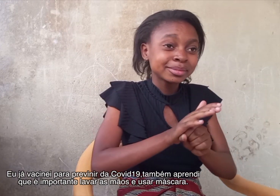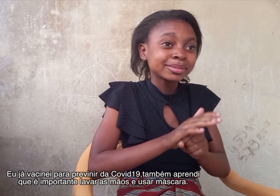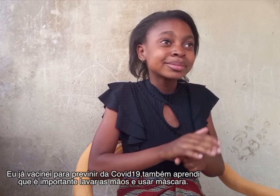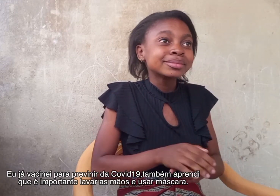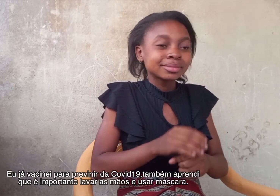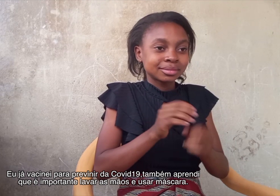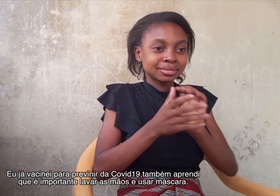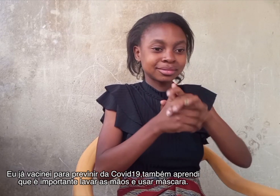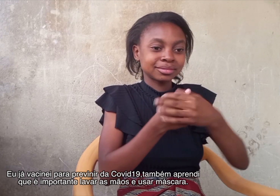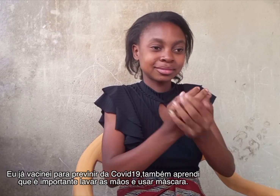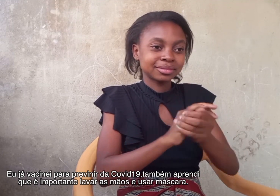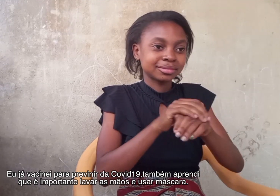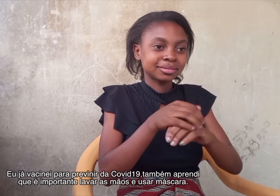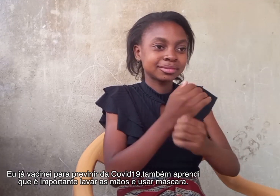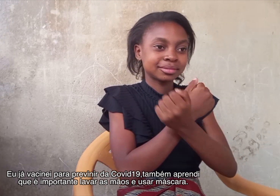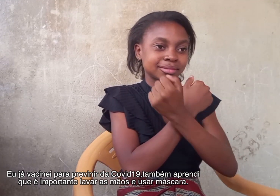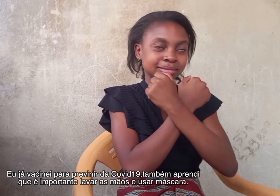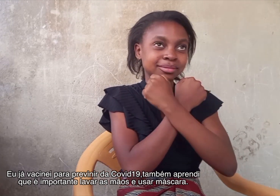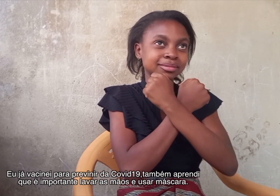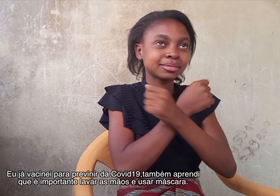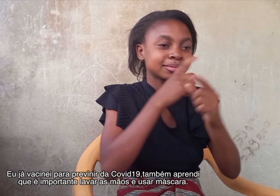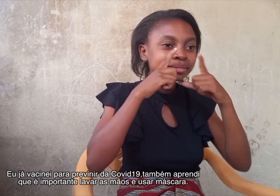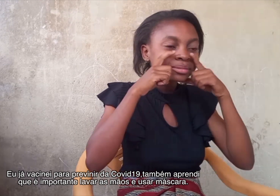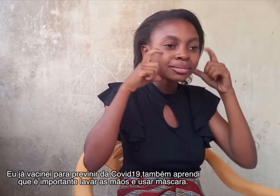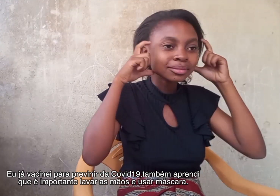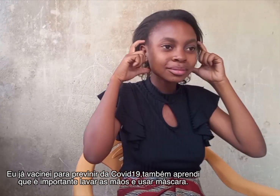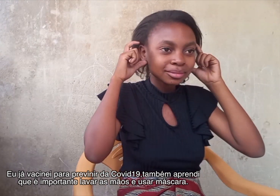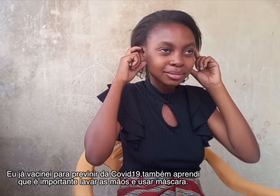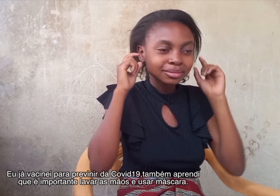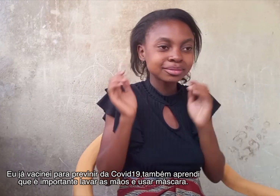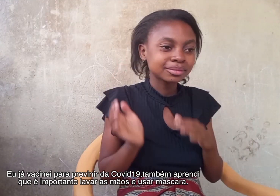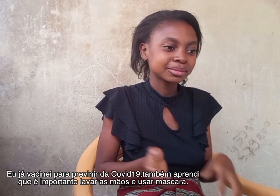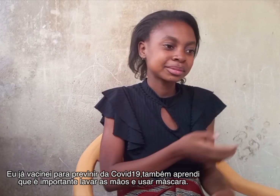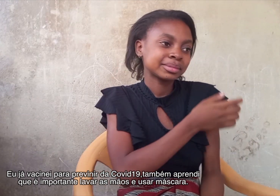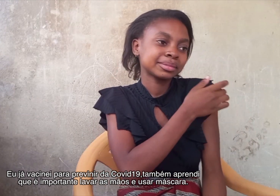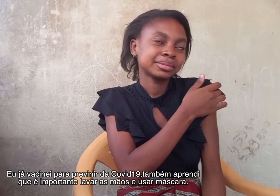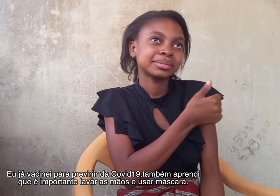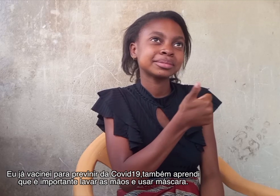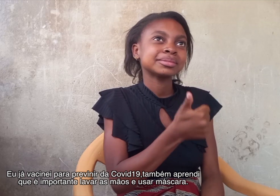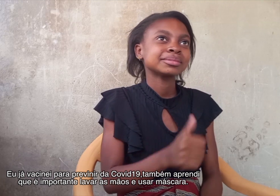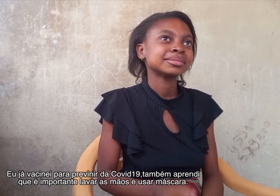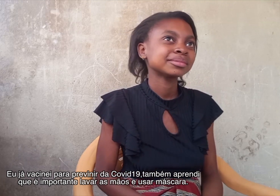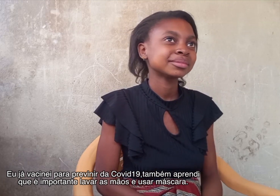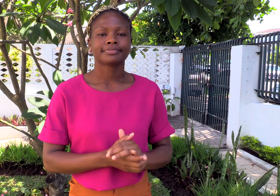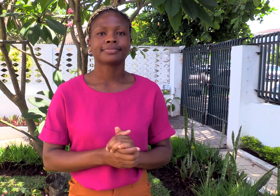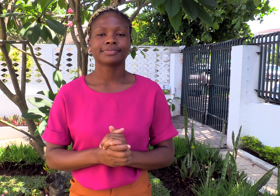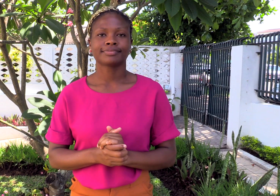Eu já vacinei para prevenir da Covid-19. Também aprendi que é importante lavar as mãos e usar a